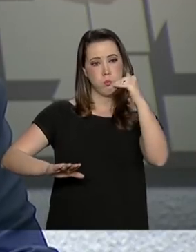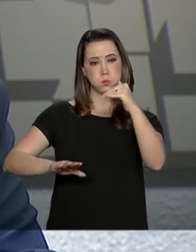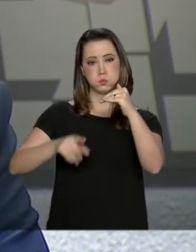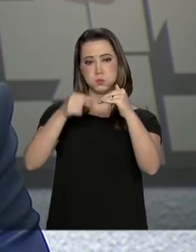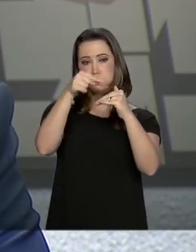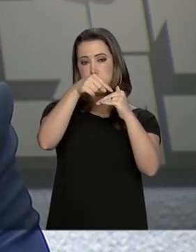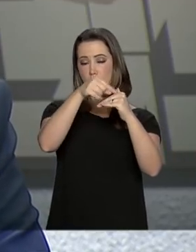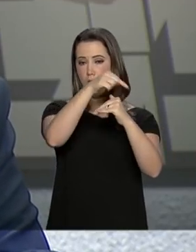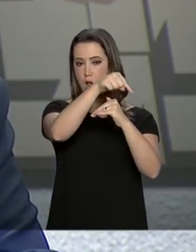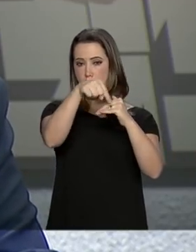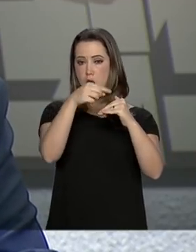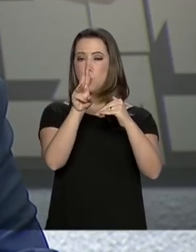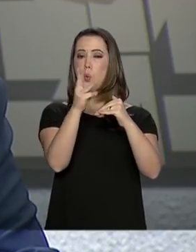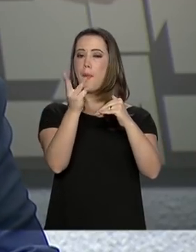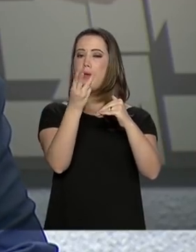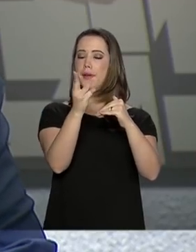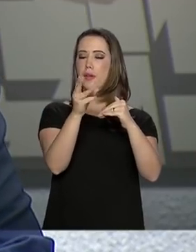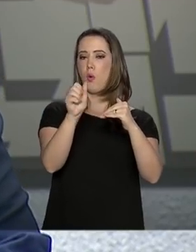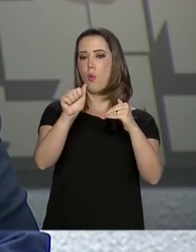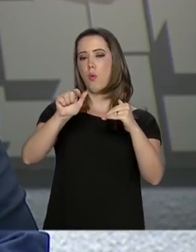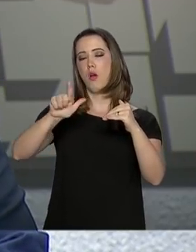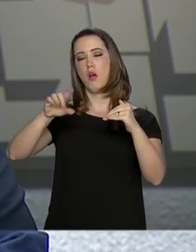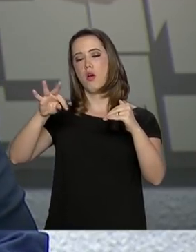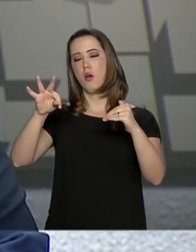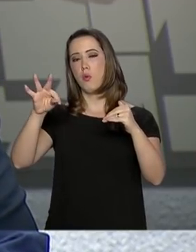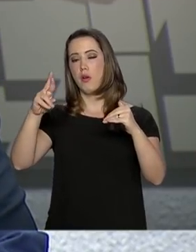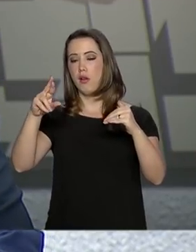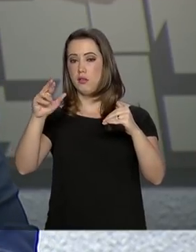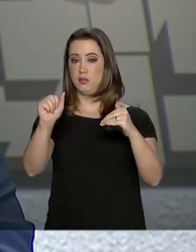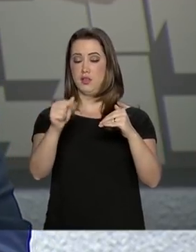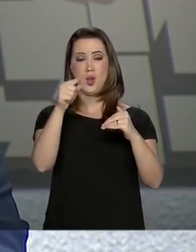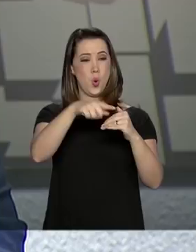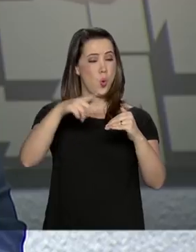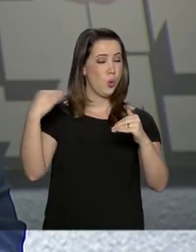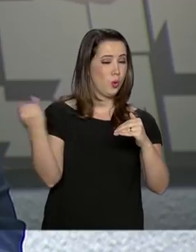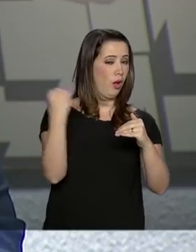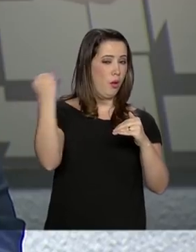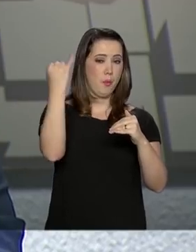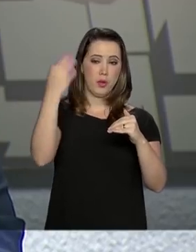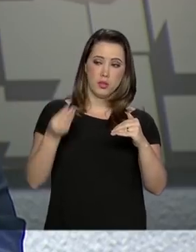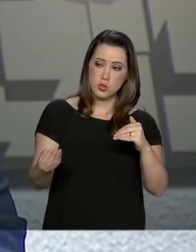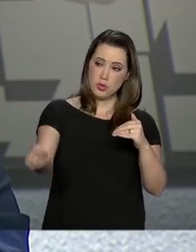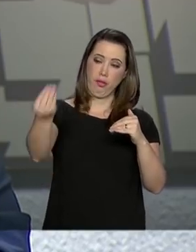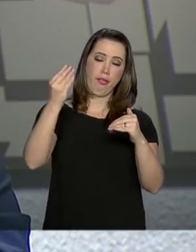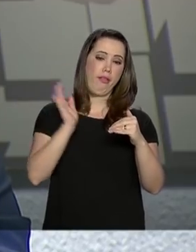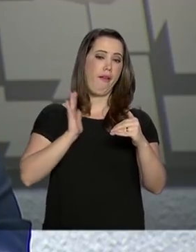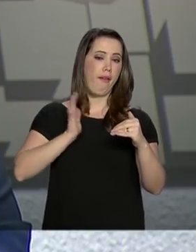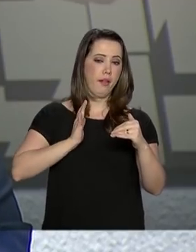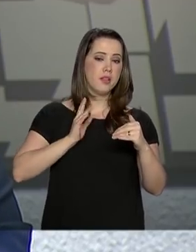centro comercial que vai nos trazer riquezas para o país, mais qualidade de vida,